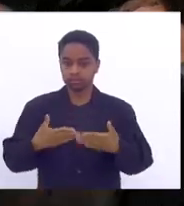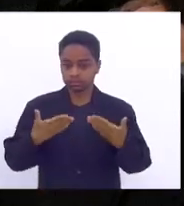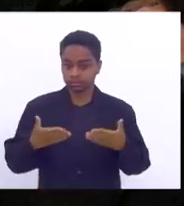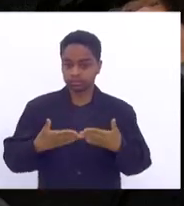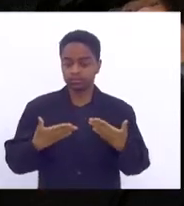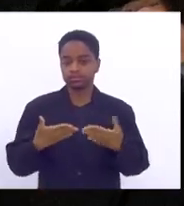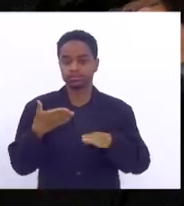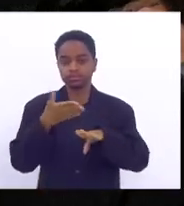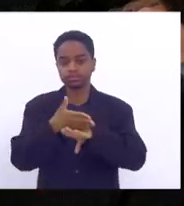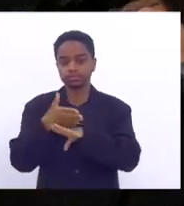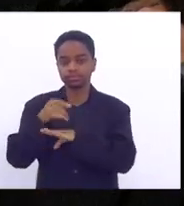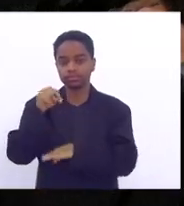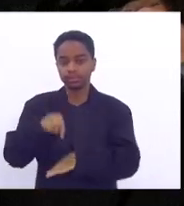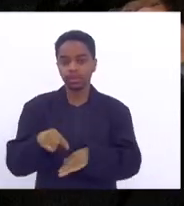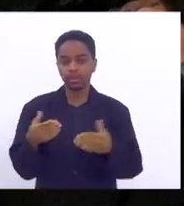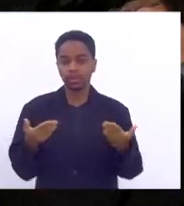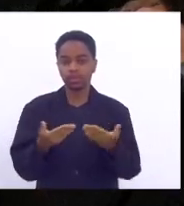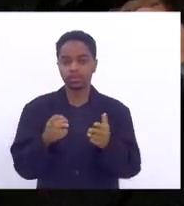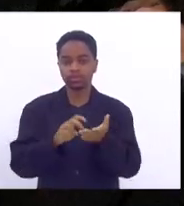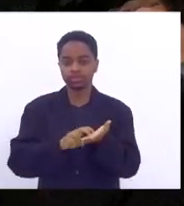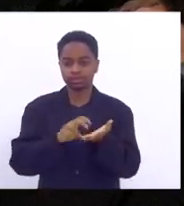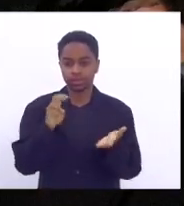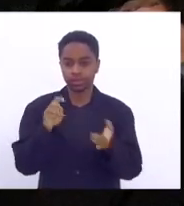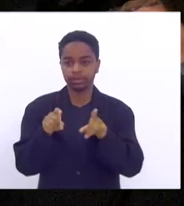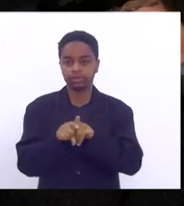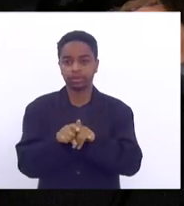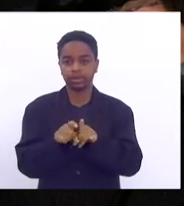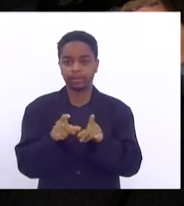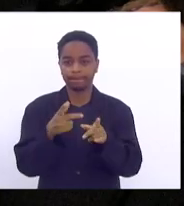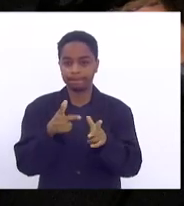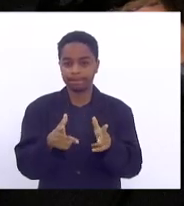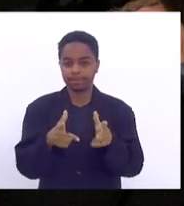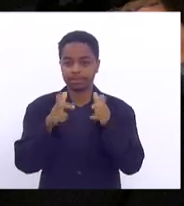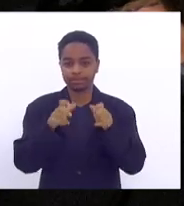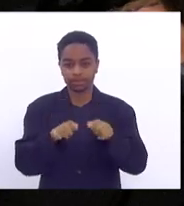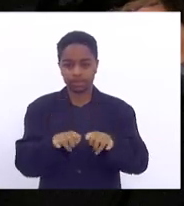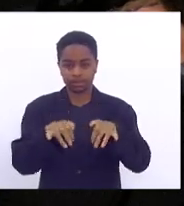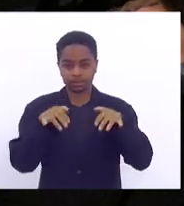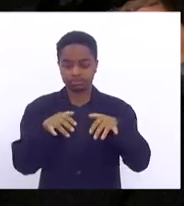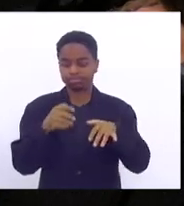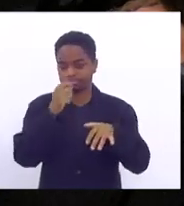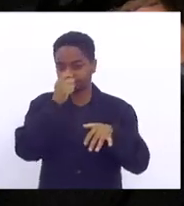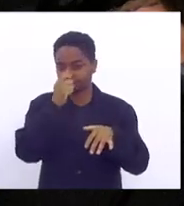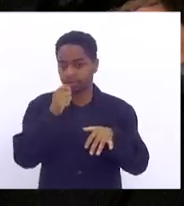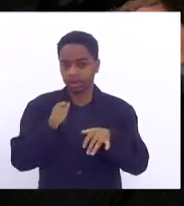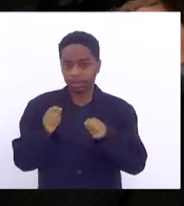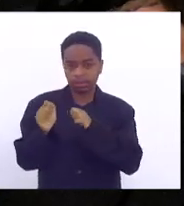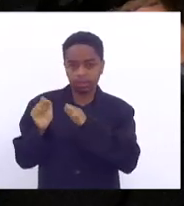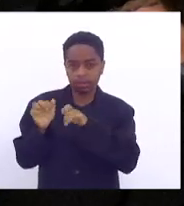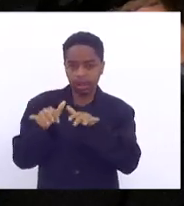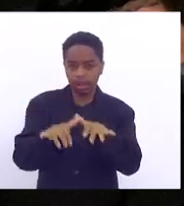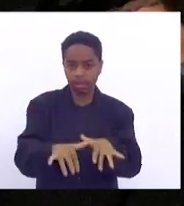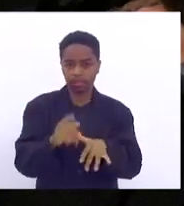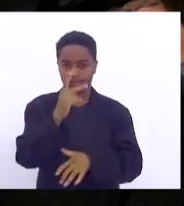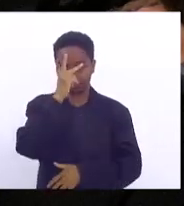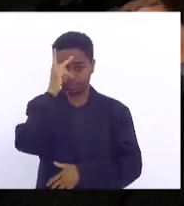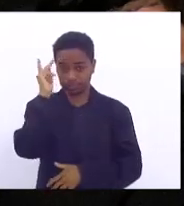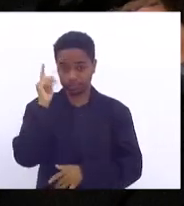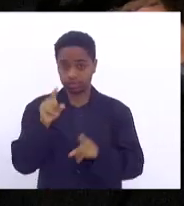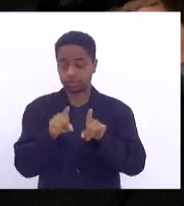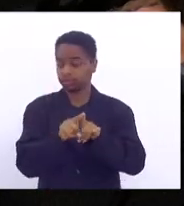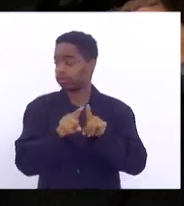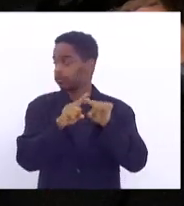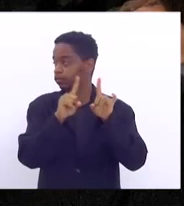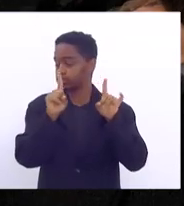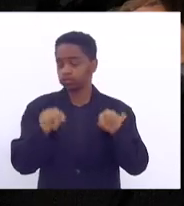poder est aqui nessa manhã ver esse plenário esse auditório na verdade repleto de de pessoas servidores da